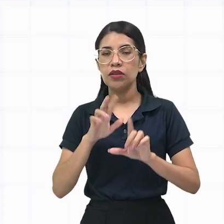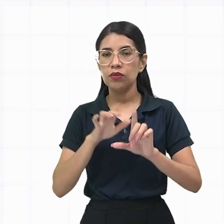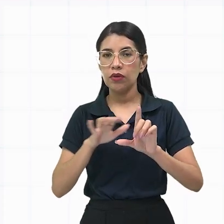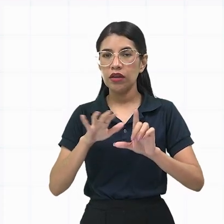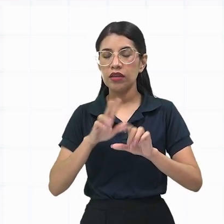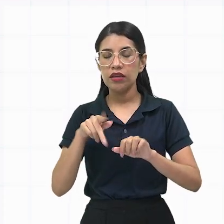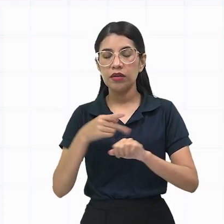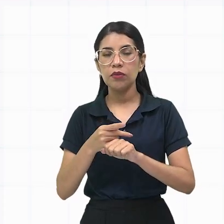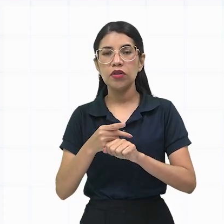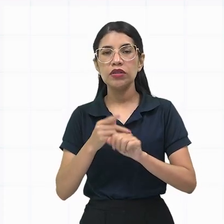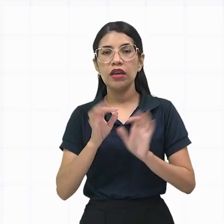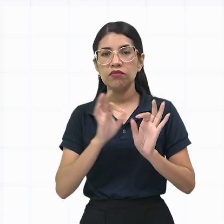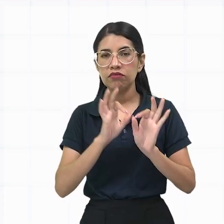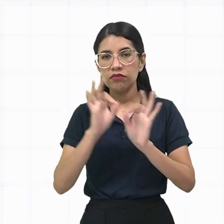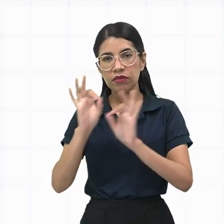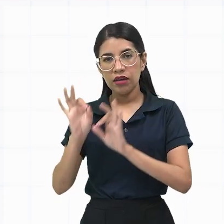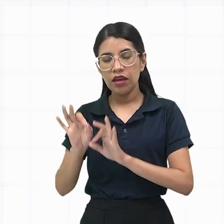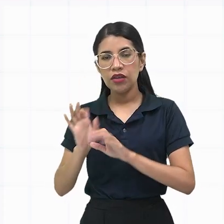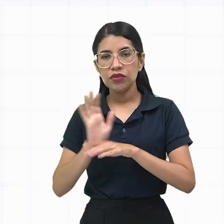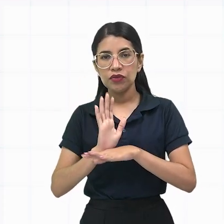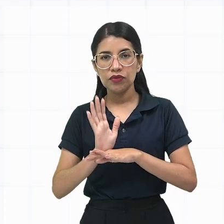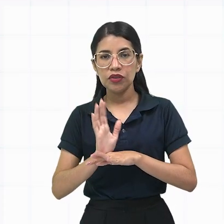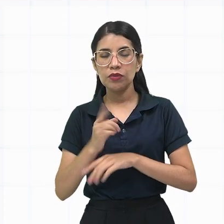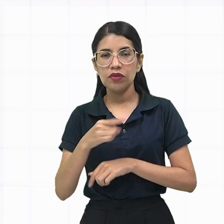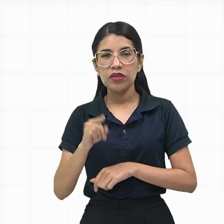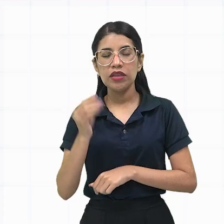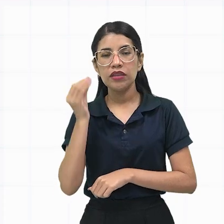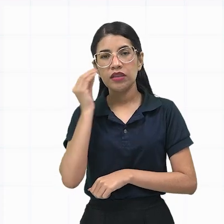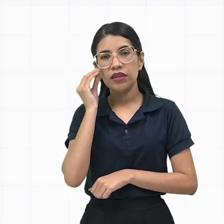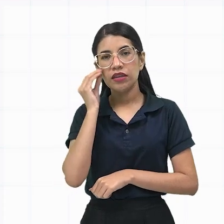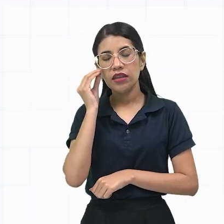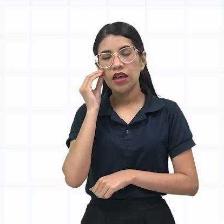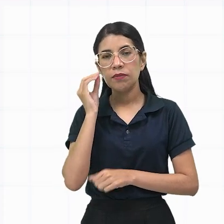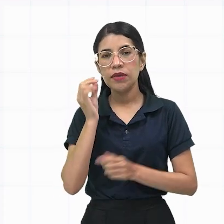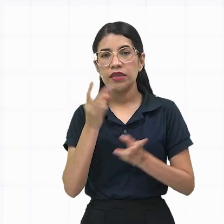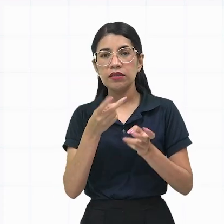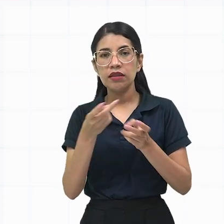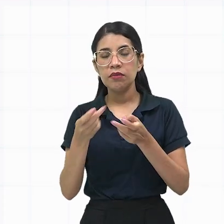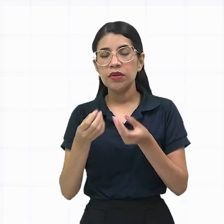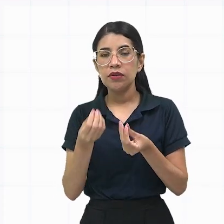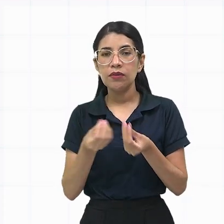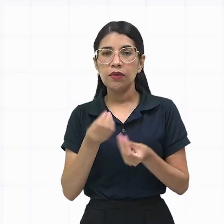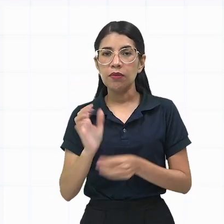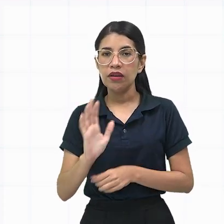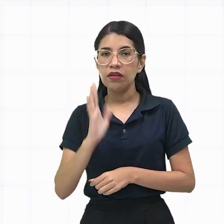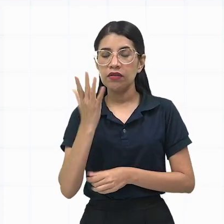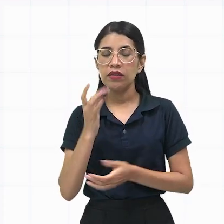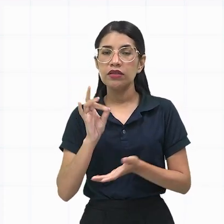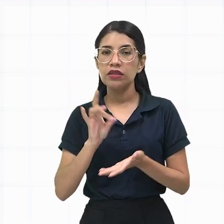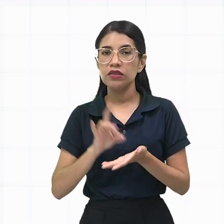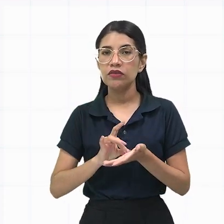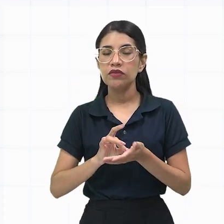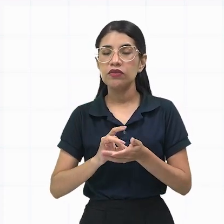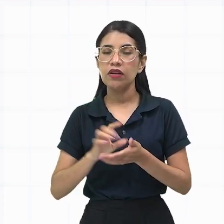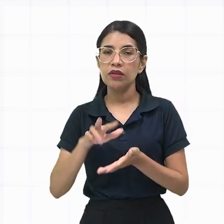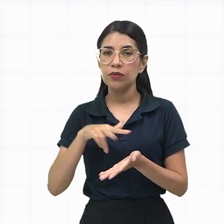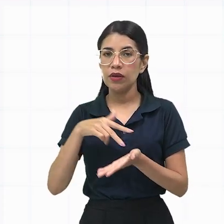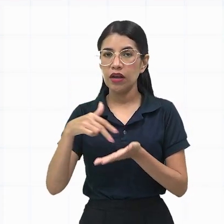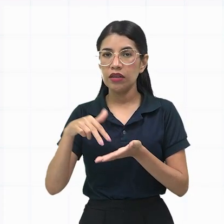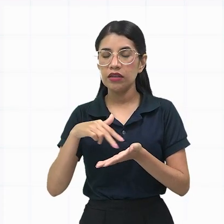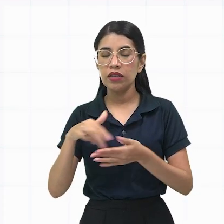depois assistam a apresentação para vocês tentarem visualizar, né, como é